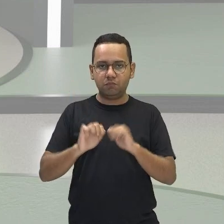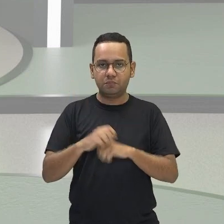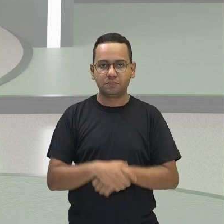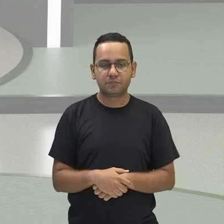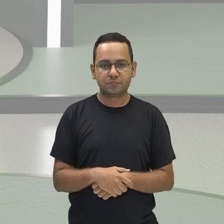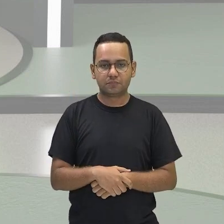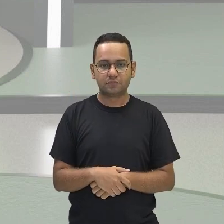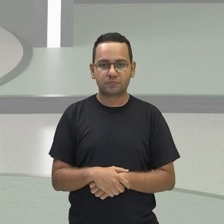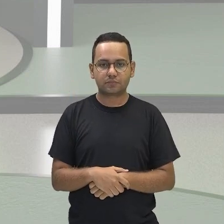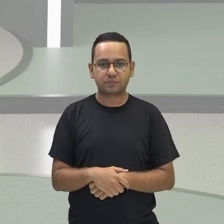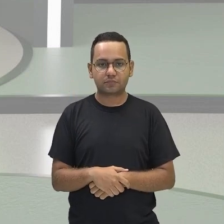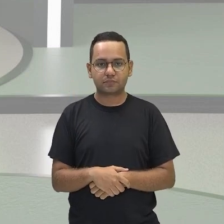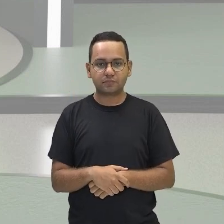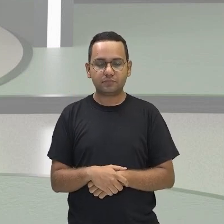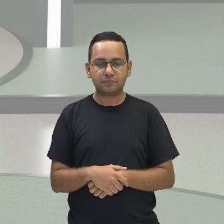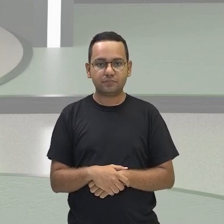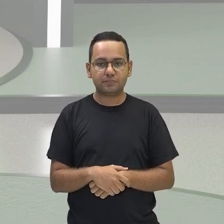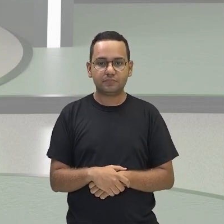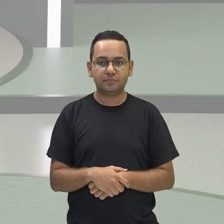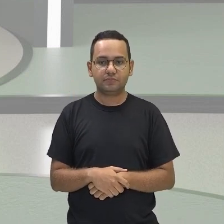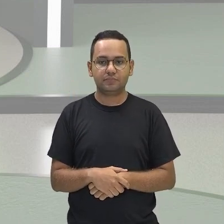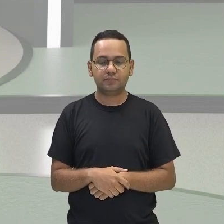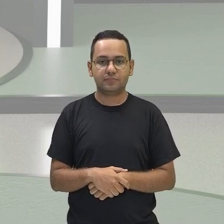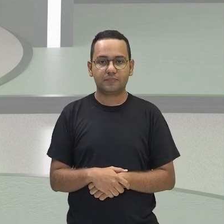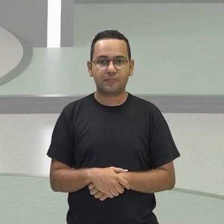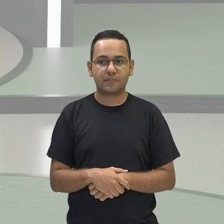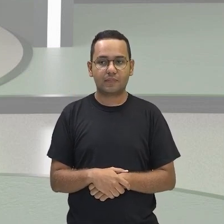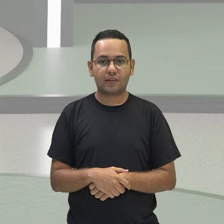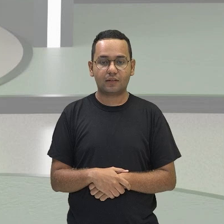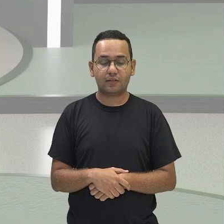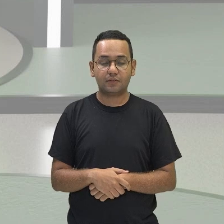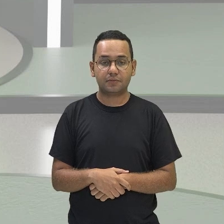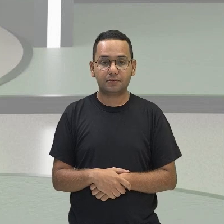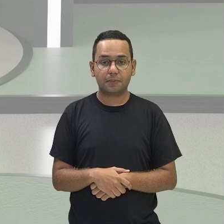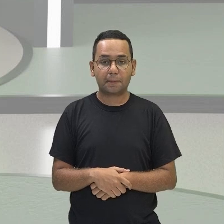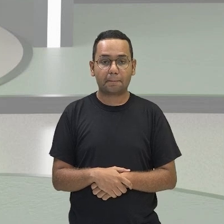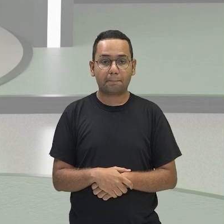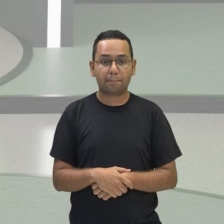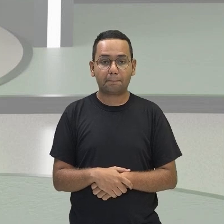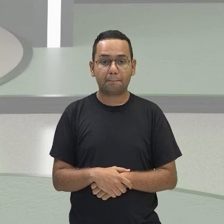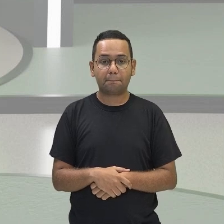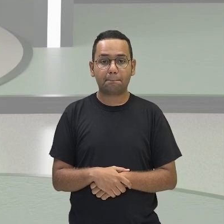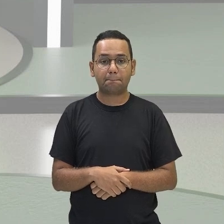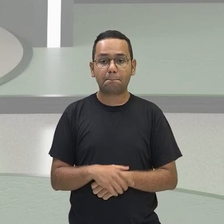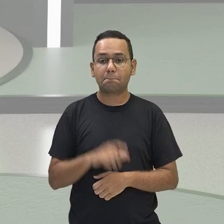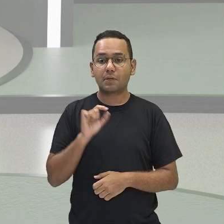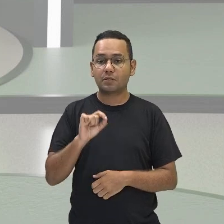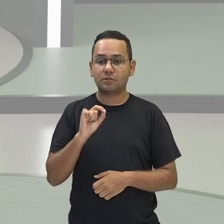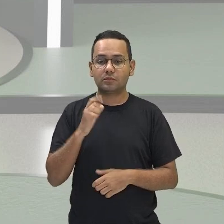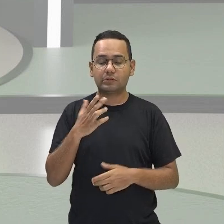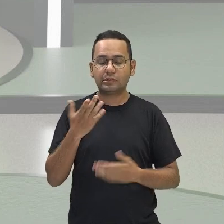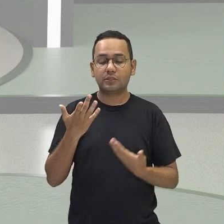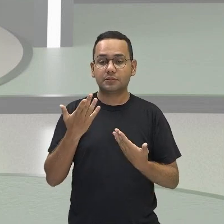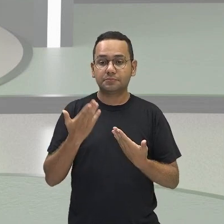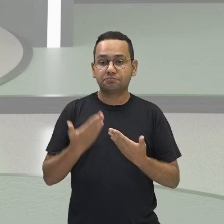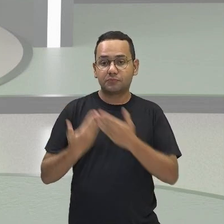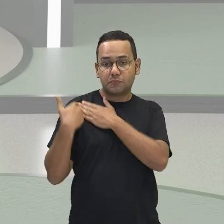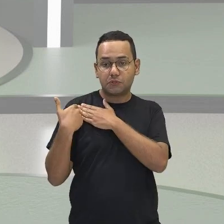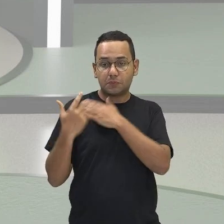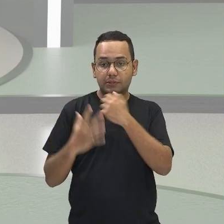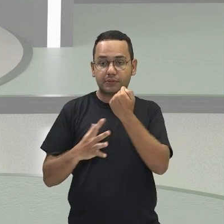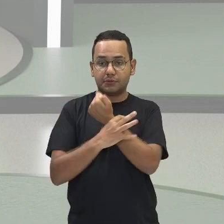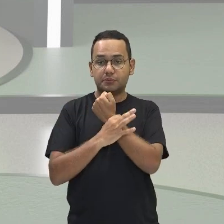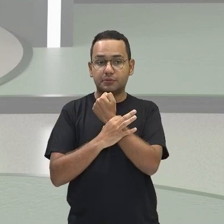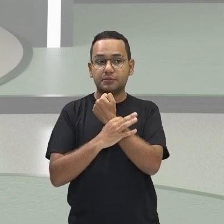seres vivos. Ou seja, ele é responsável por dar forma ao nosso corpo.